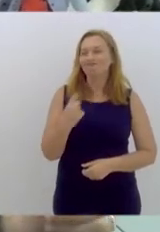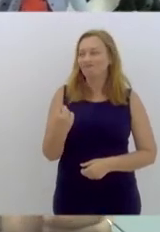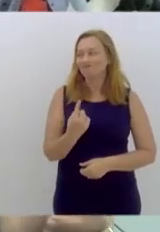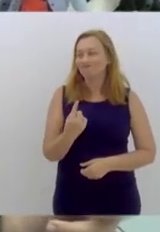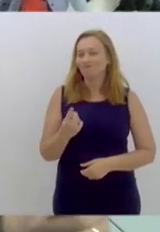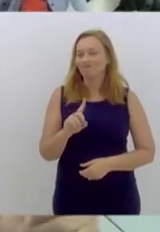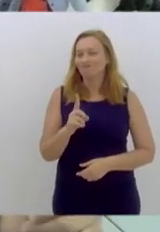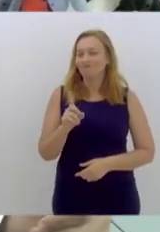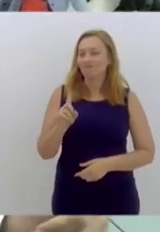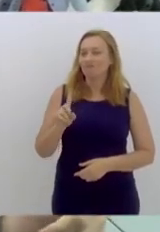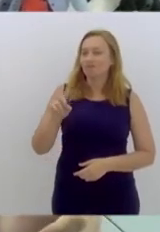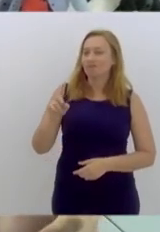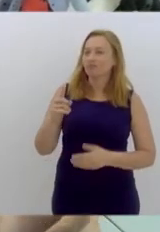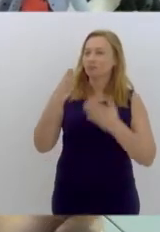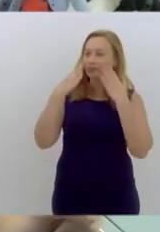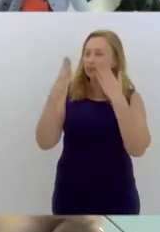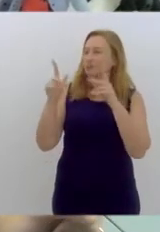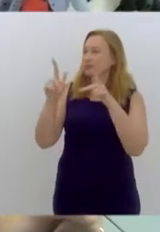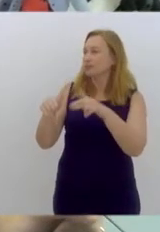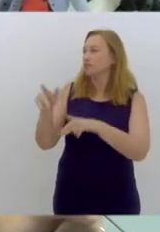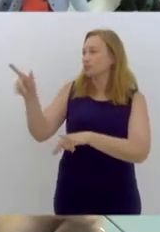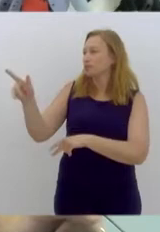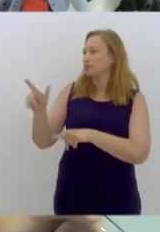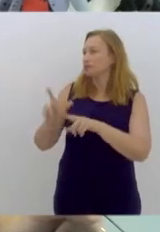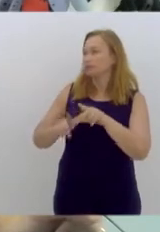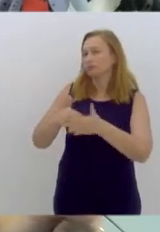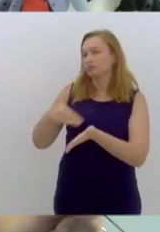não. É a mesma apresentação que a secretária Andréa